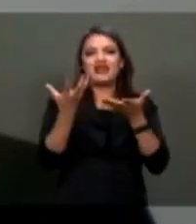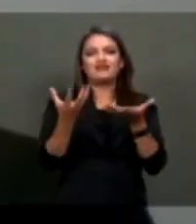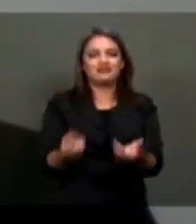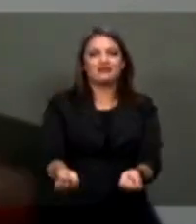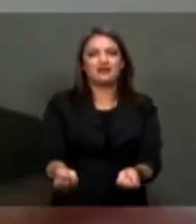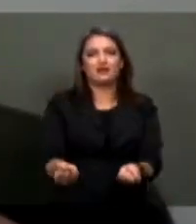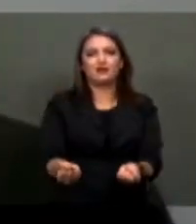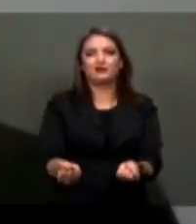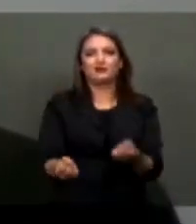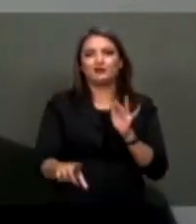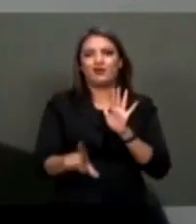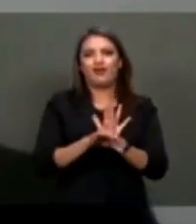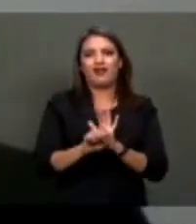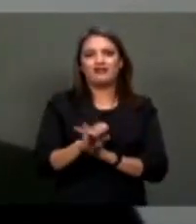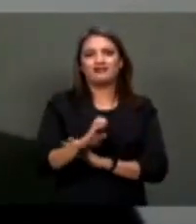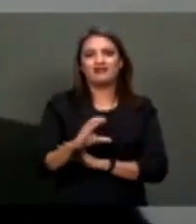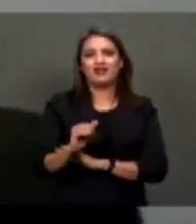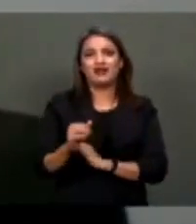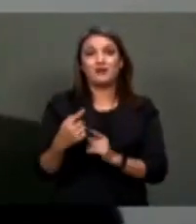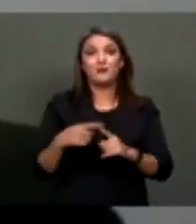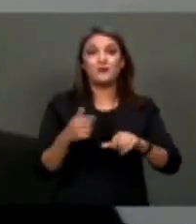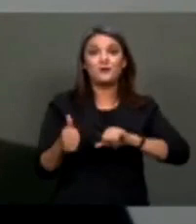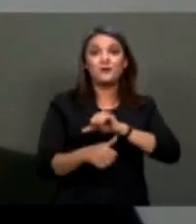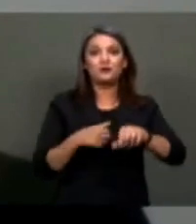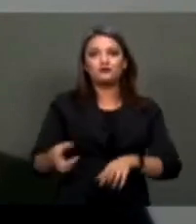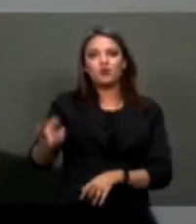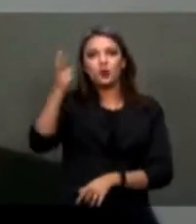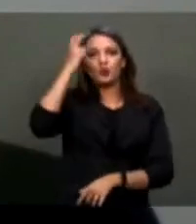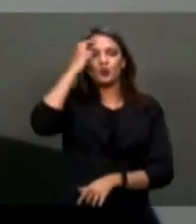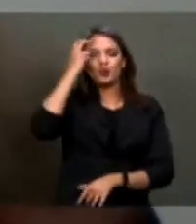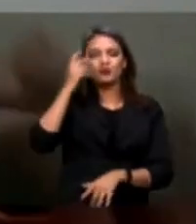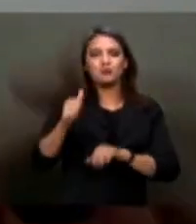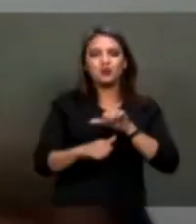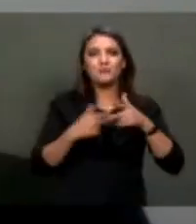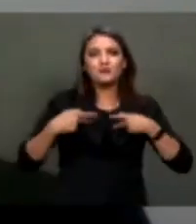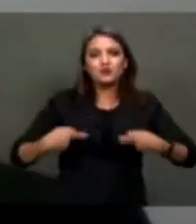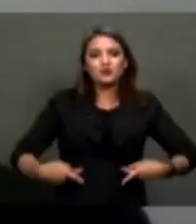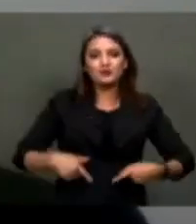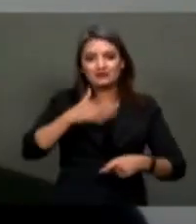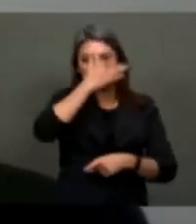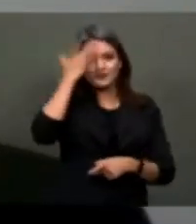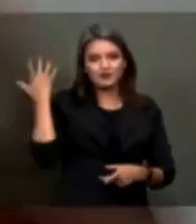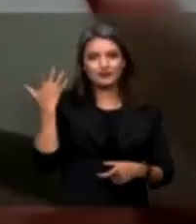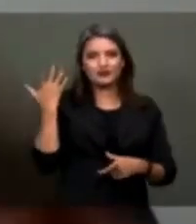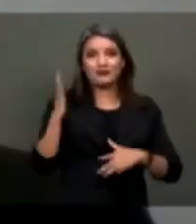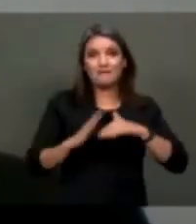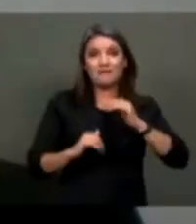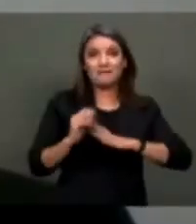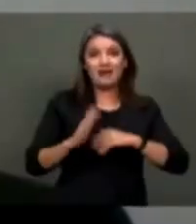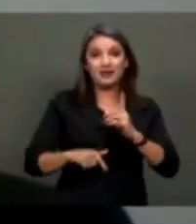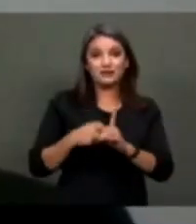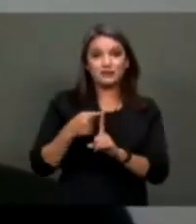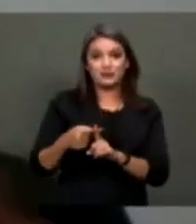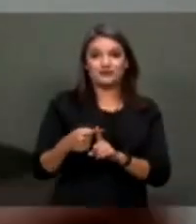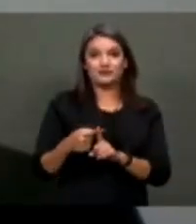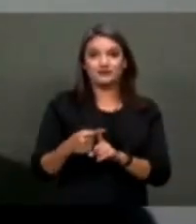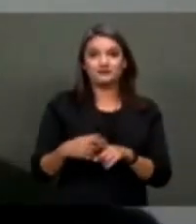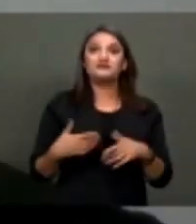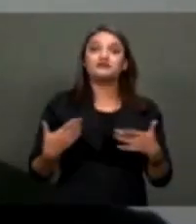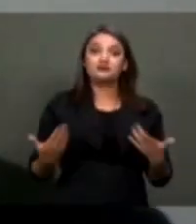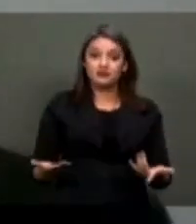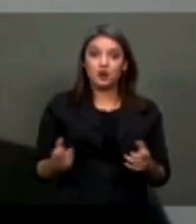foi uma oportunidade de mudança de Cultura mudança para uma boa prática boas práticas excelentes E é disso que se trata